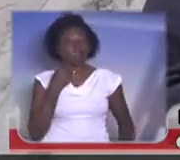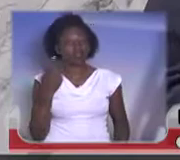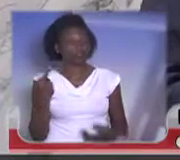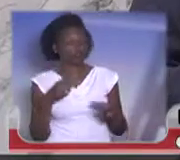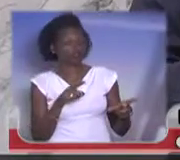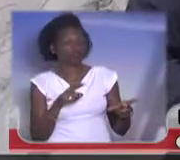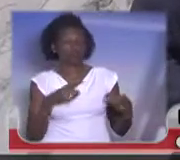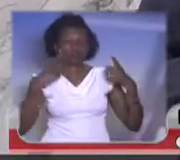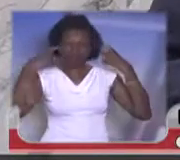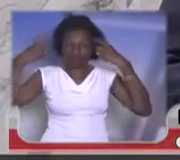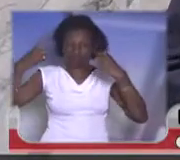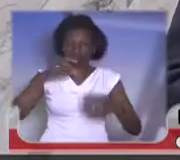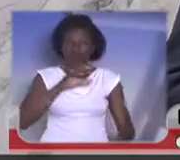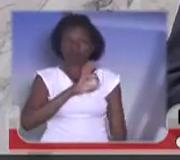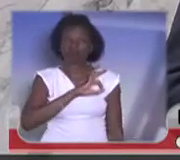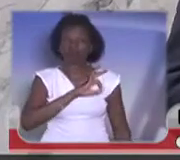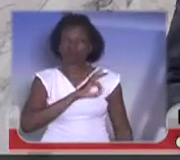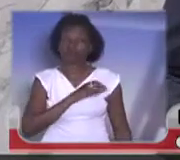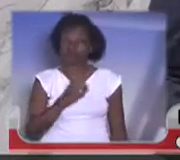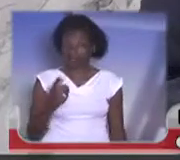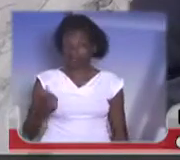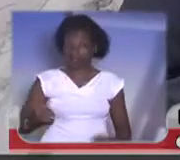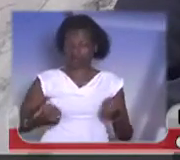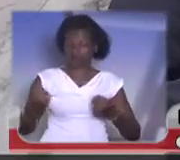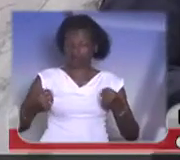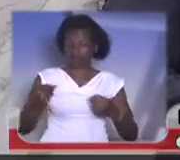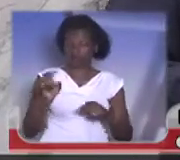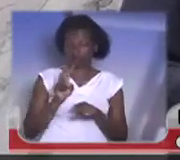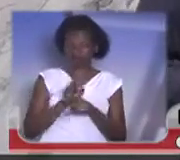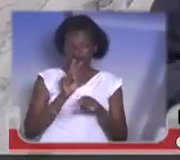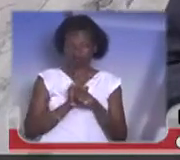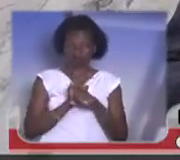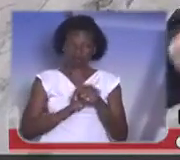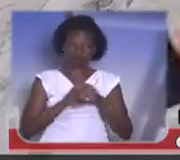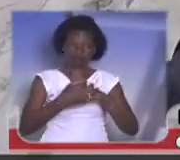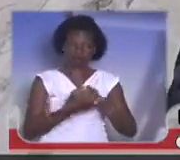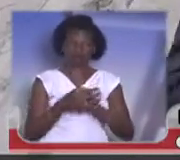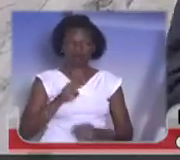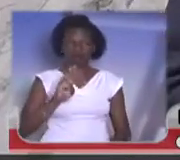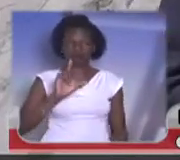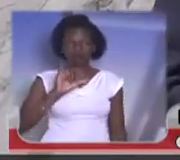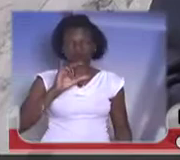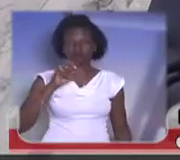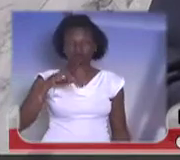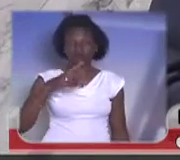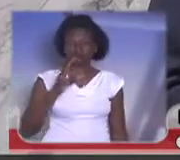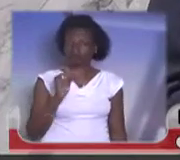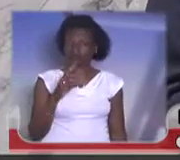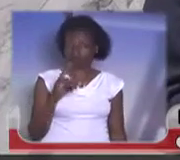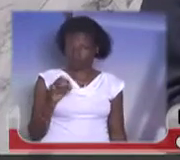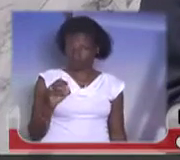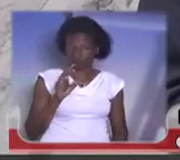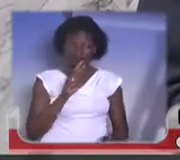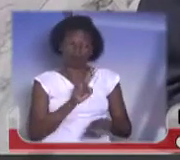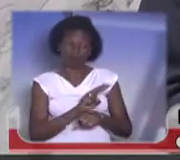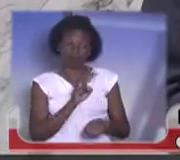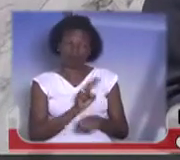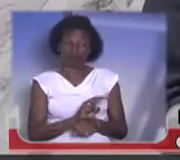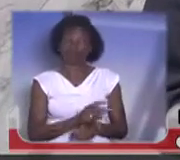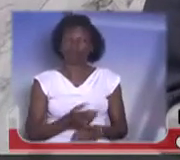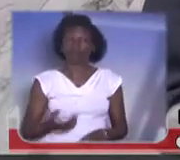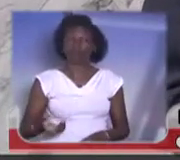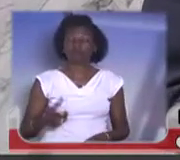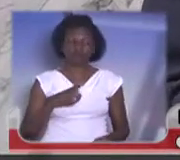eles andam de carro blindado ano com segurança e o povo na rua abandonado aqui mesmo nós tivemos um estuprador